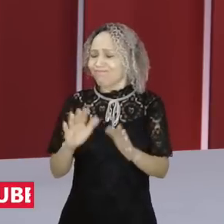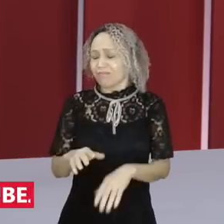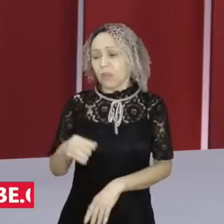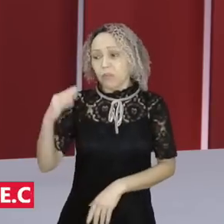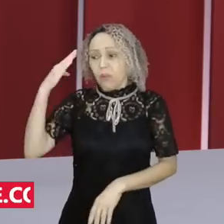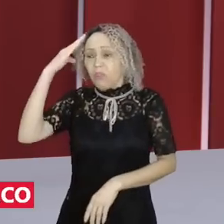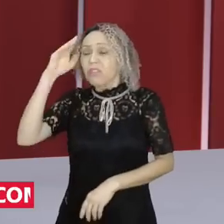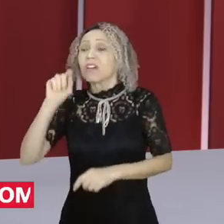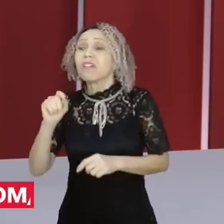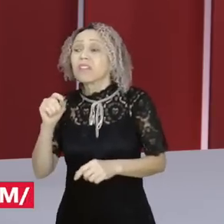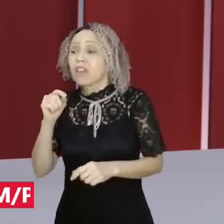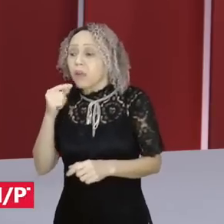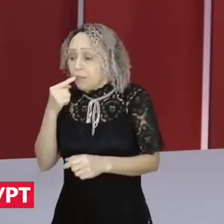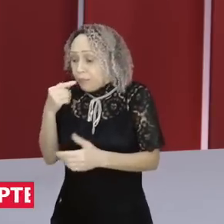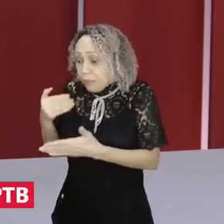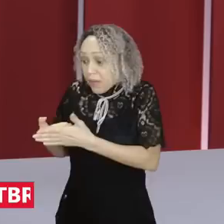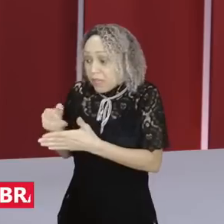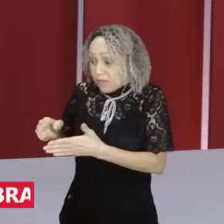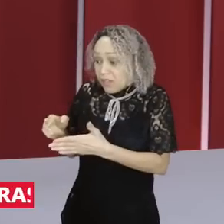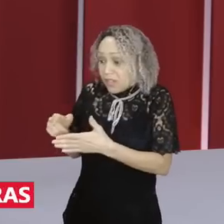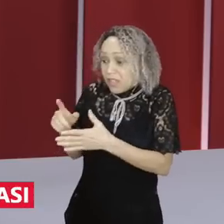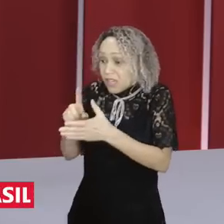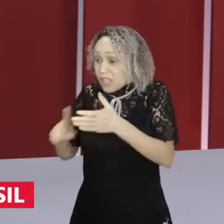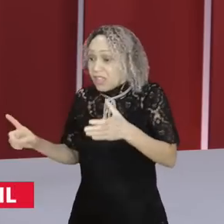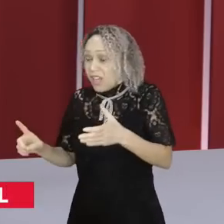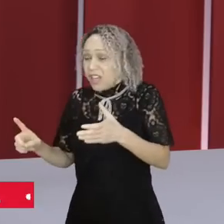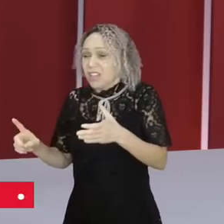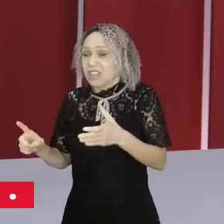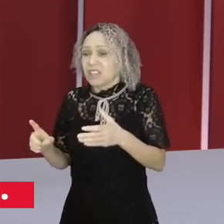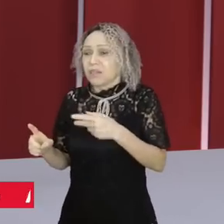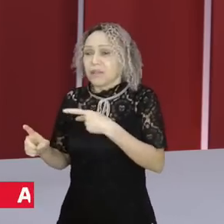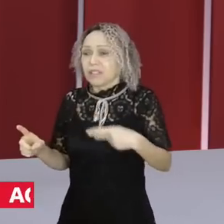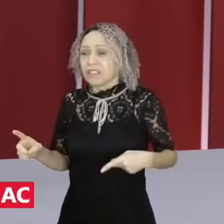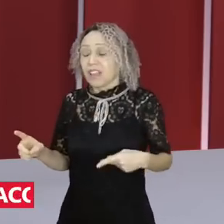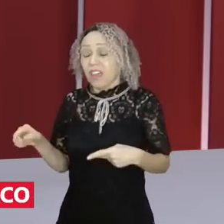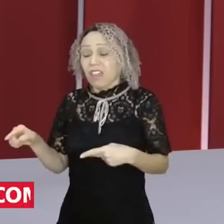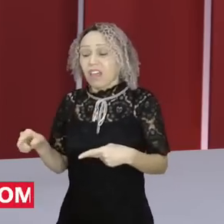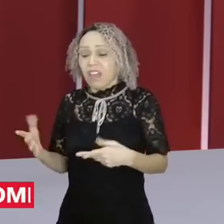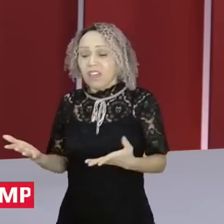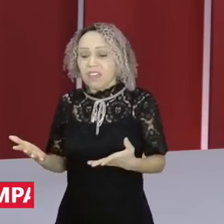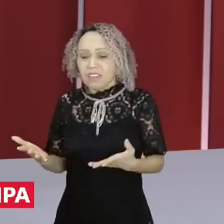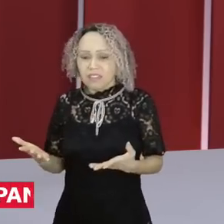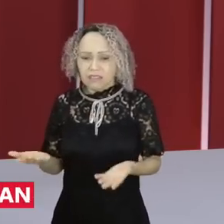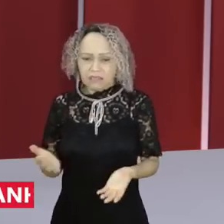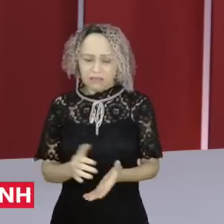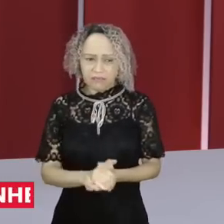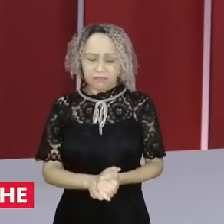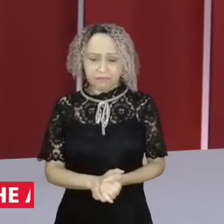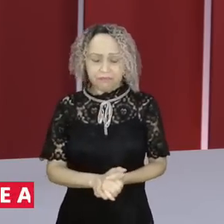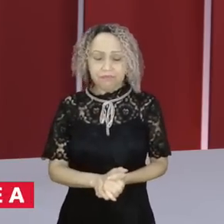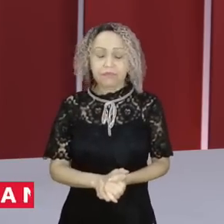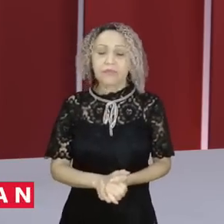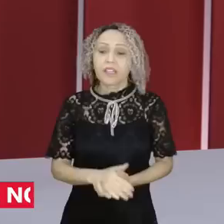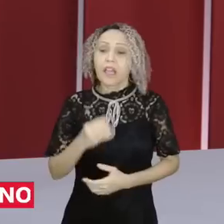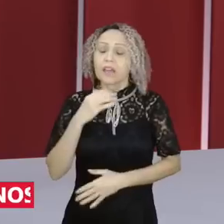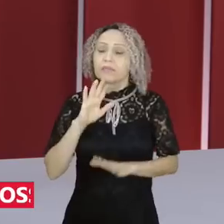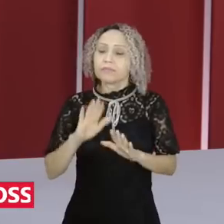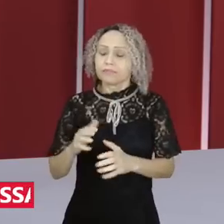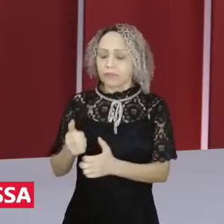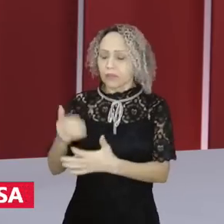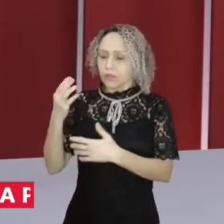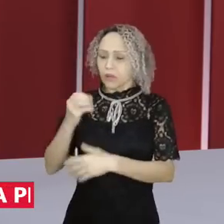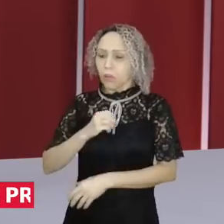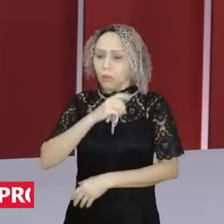gente não se surpreende, infelizmente, nem um pouco. Deixa eu dar bom dia aqui para o Alberto Quirone, que está aqui com a gente, João